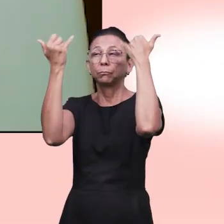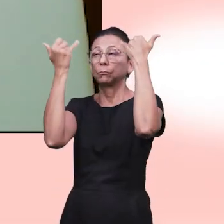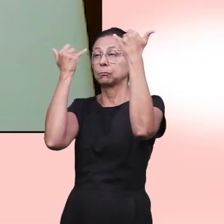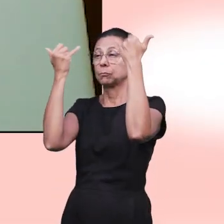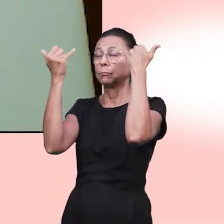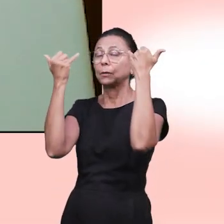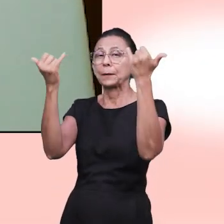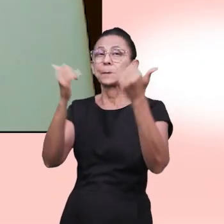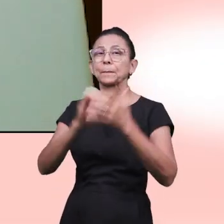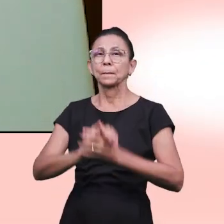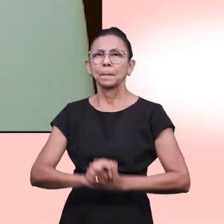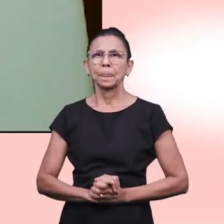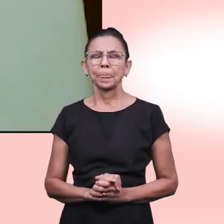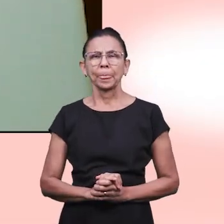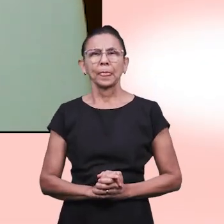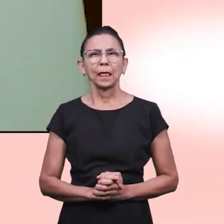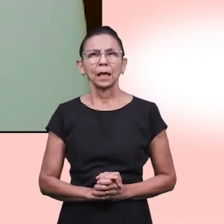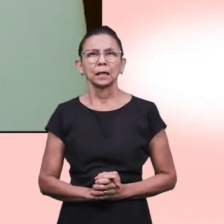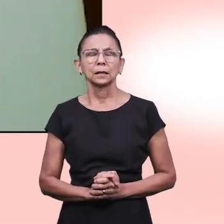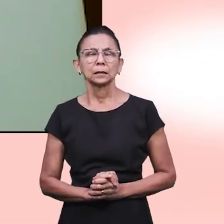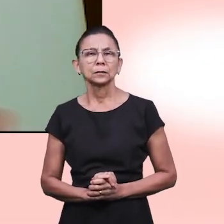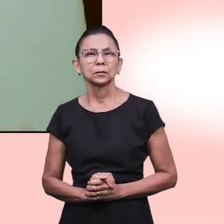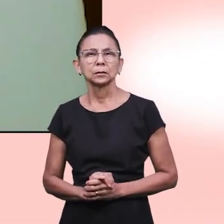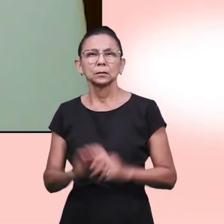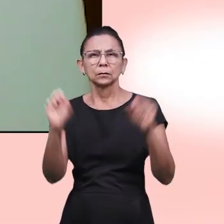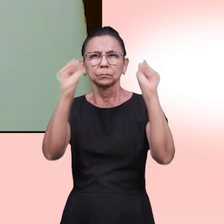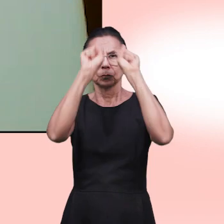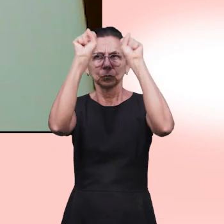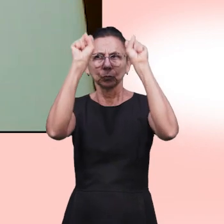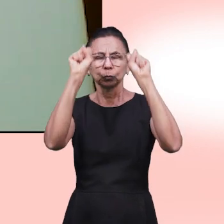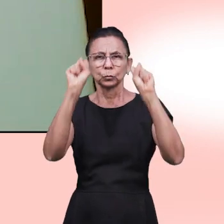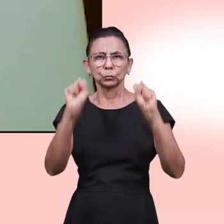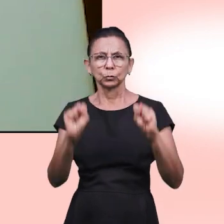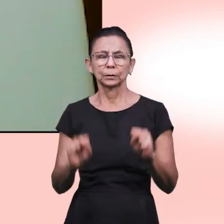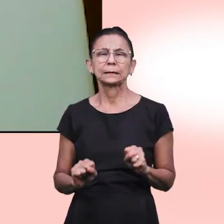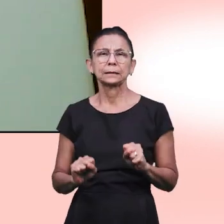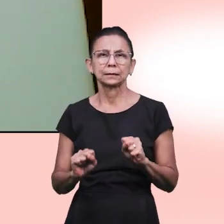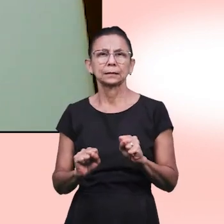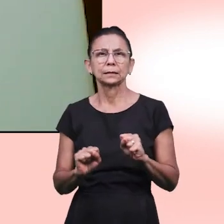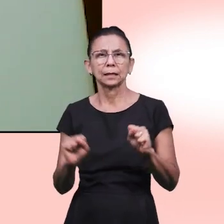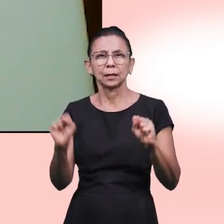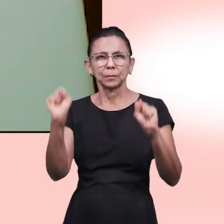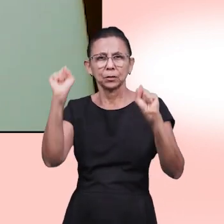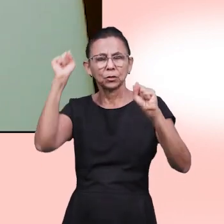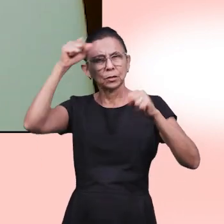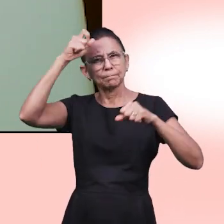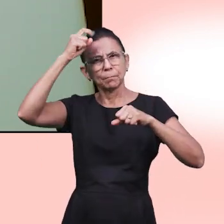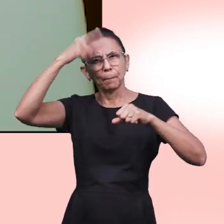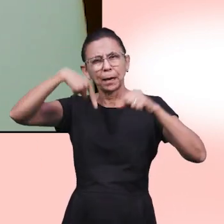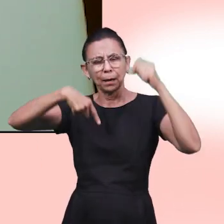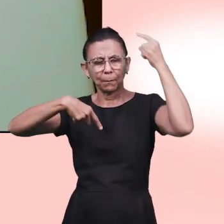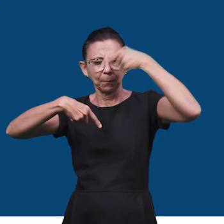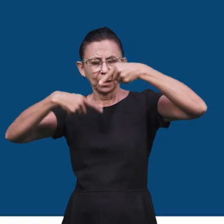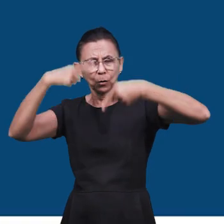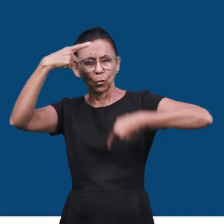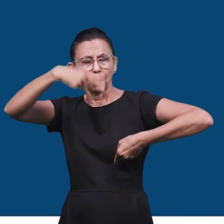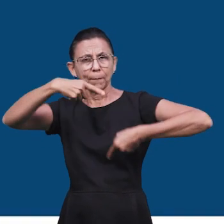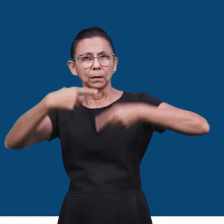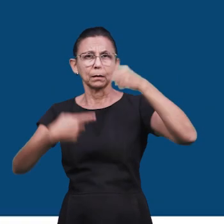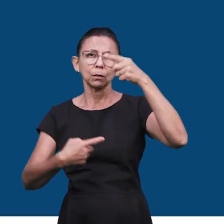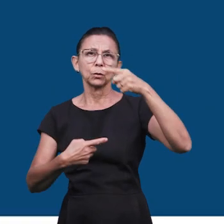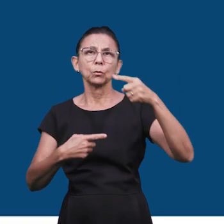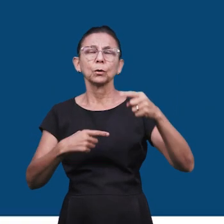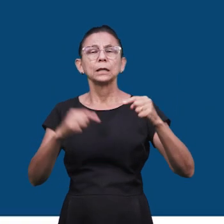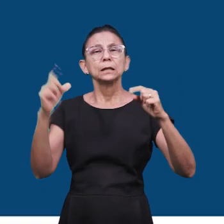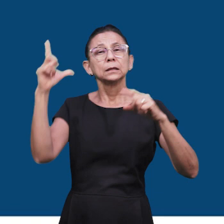o sistema nervoso ele apresenta alterações, com redução do número de neurônios, como já falamos, redução na velocidade de condução